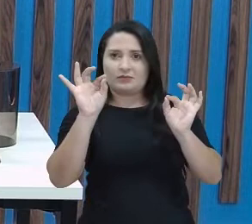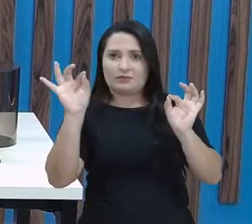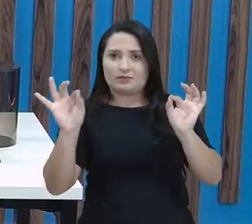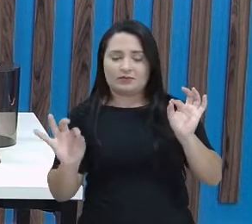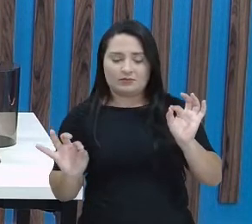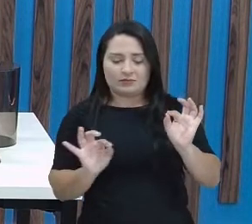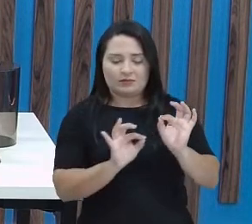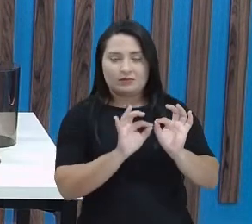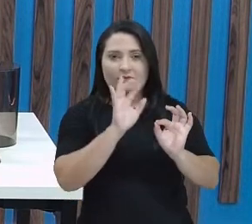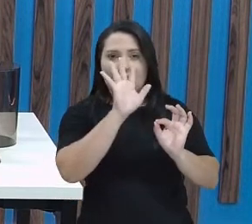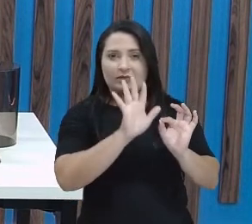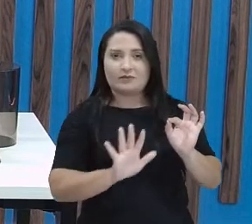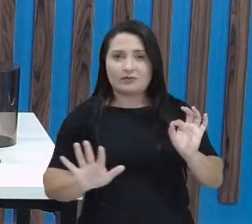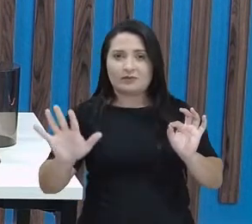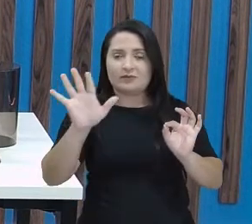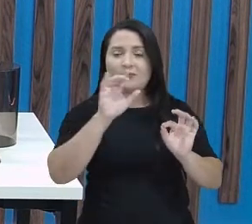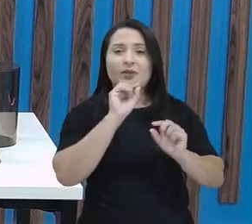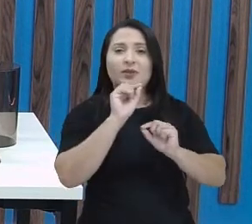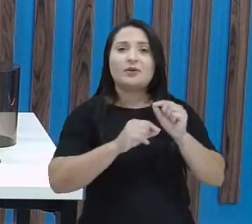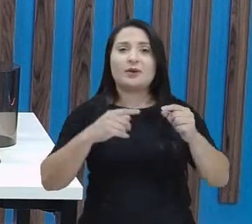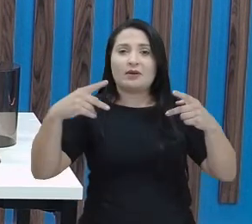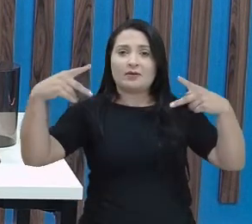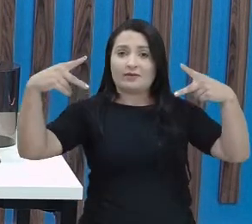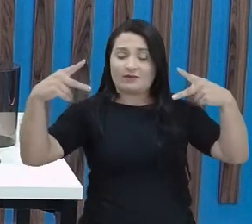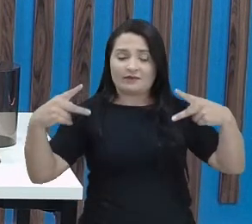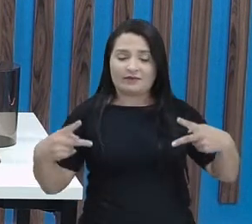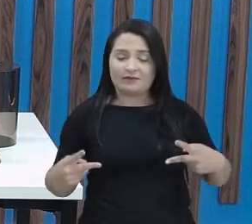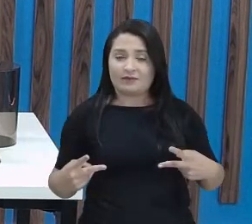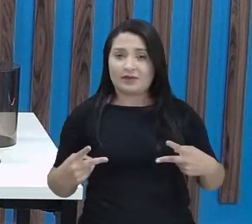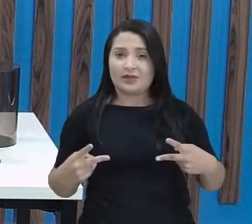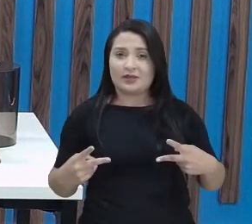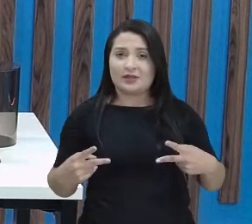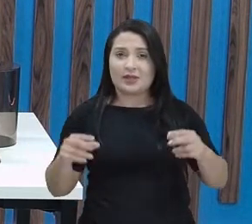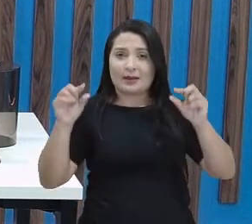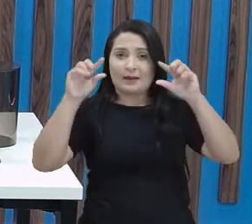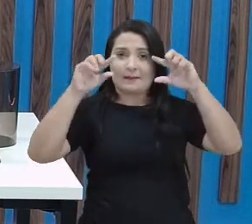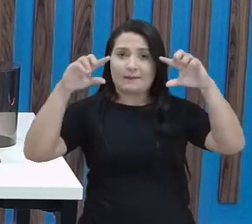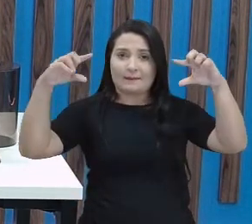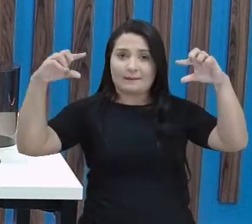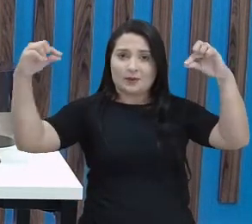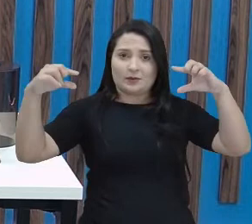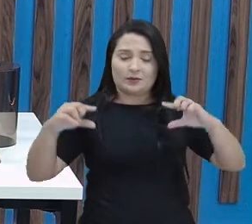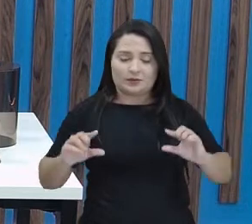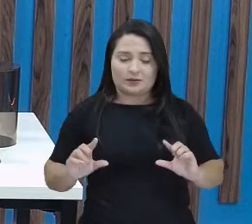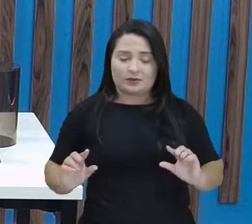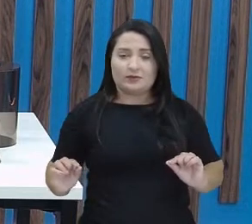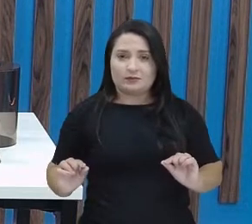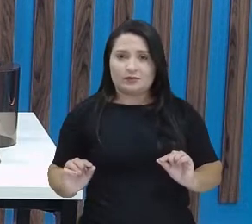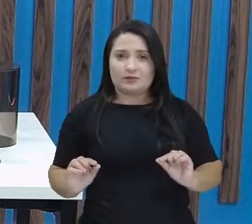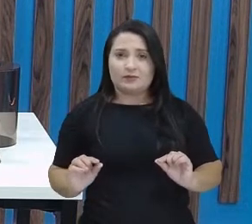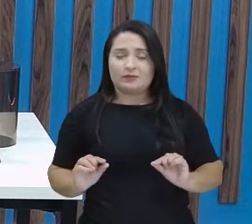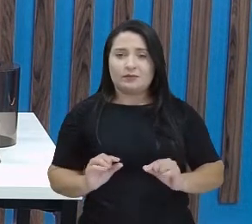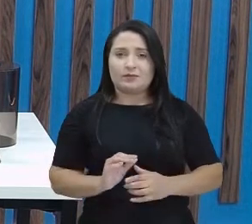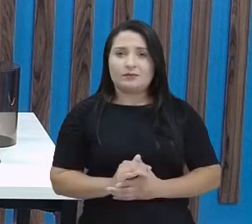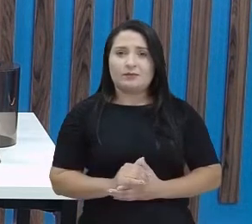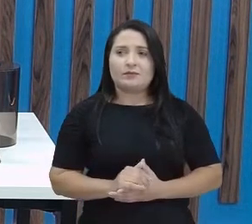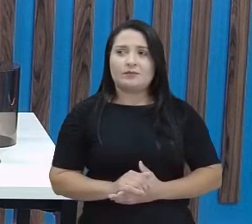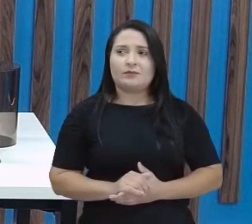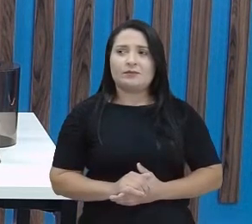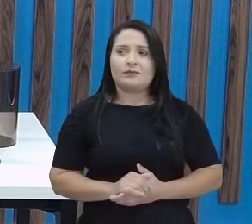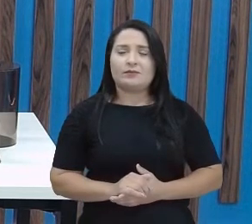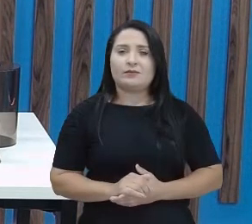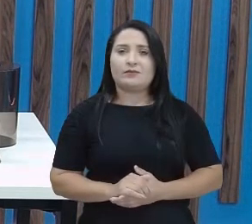figura. Ela tem os vértices, que são cada pontinha dessa. Então, eu tenho aqui, ó, em